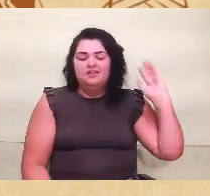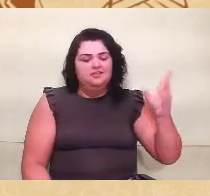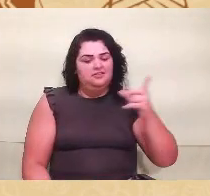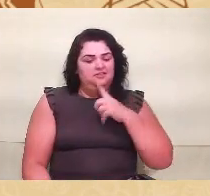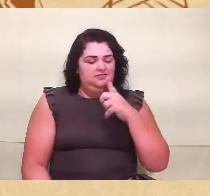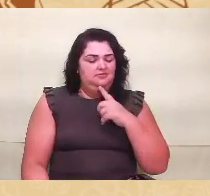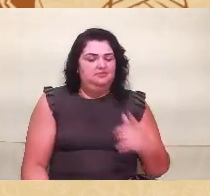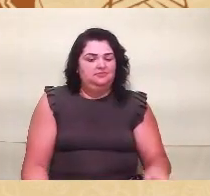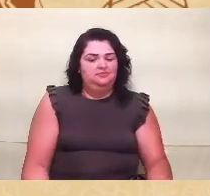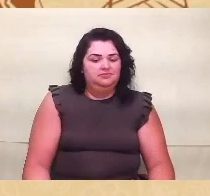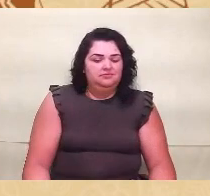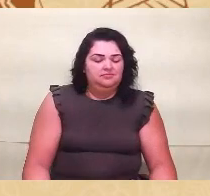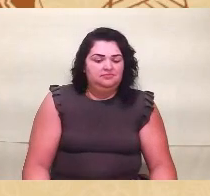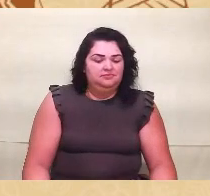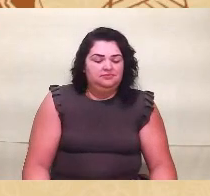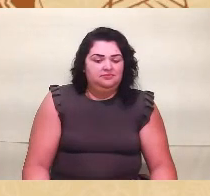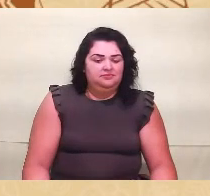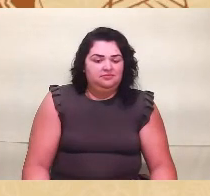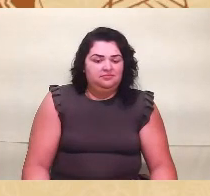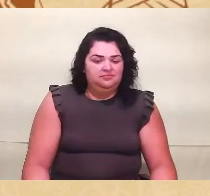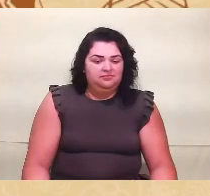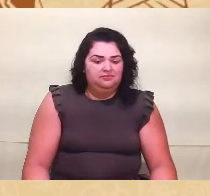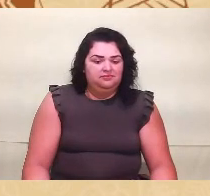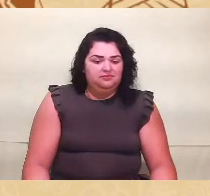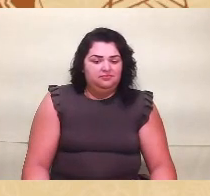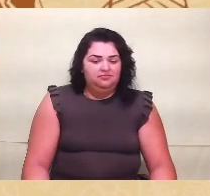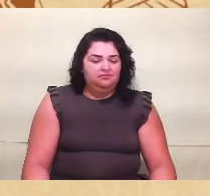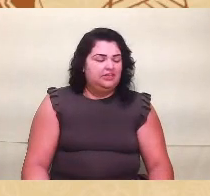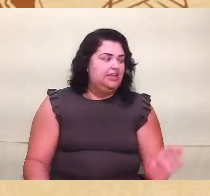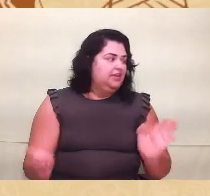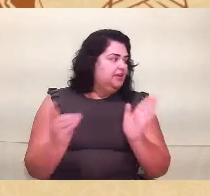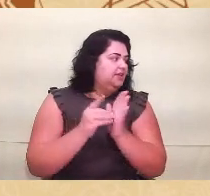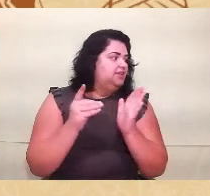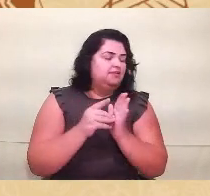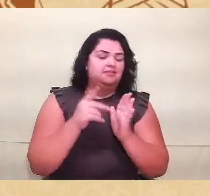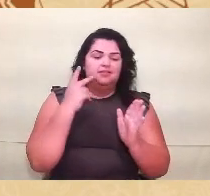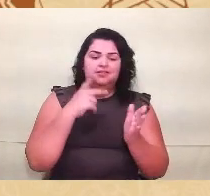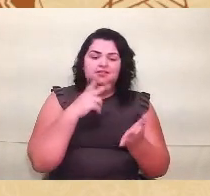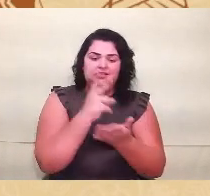coisa indígena em mim? Claro que tem, porque é um fundo comum.